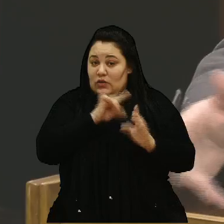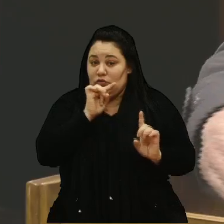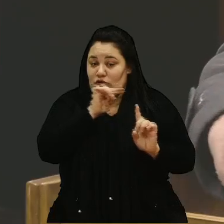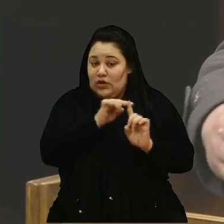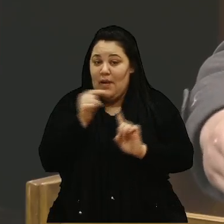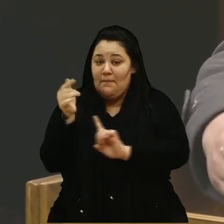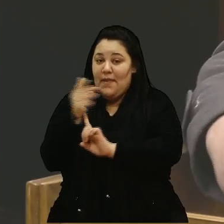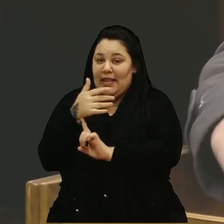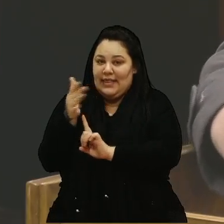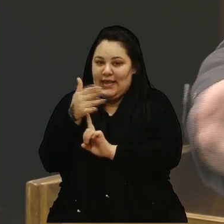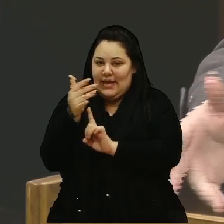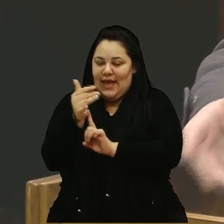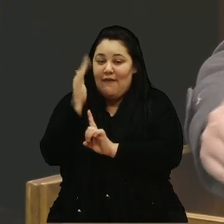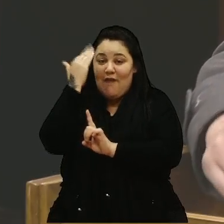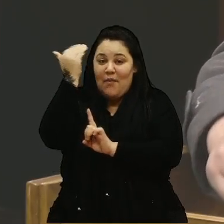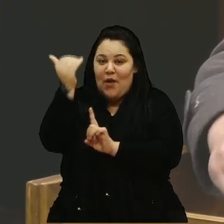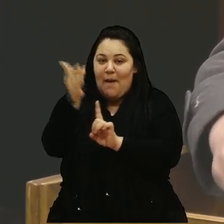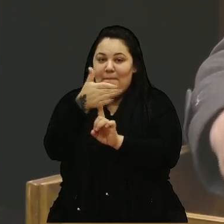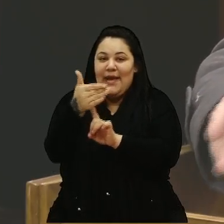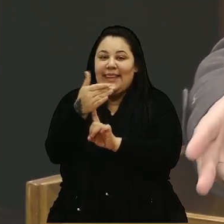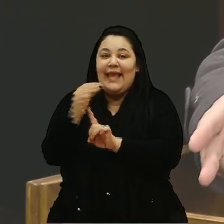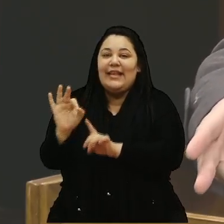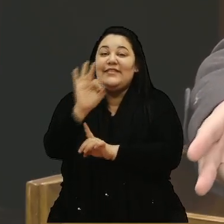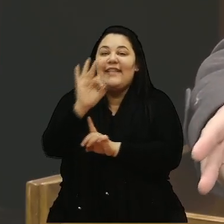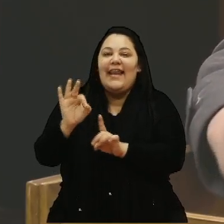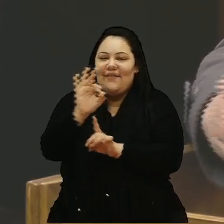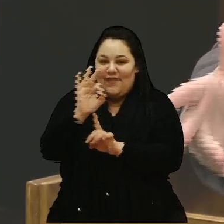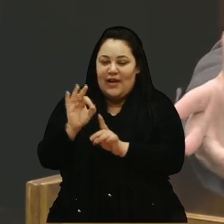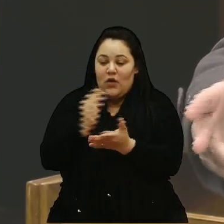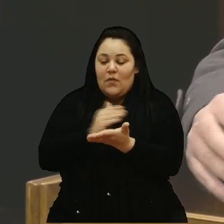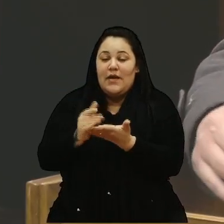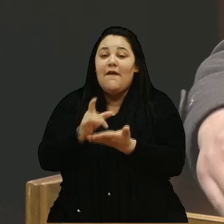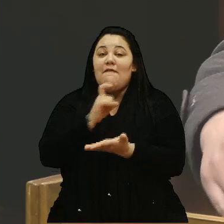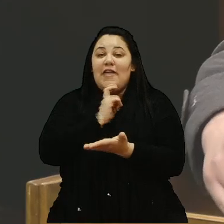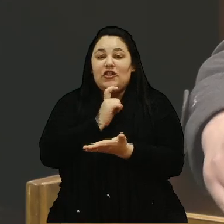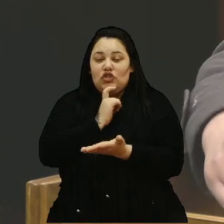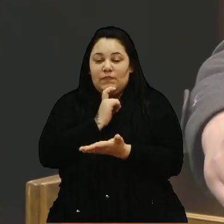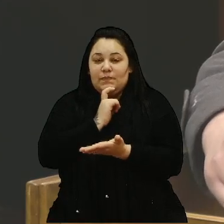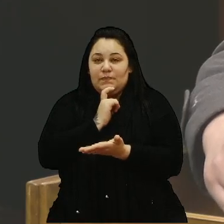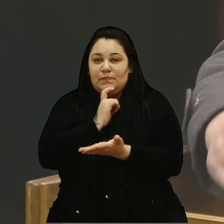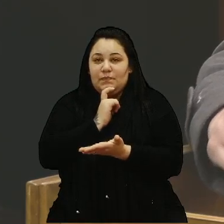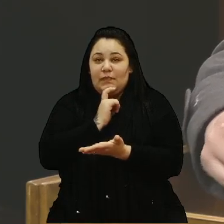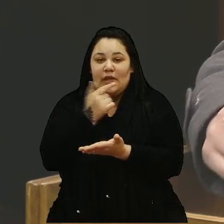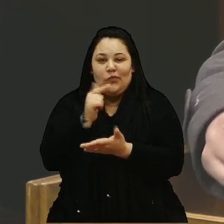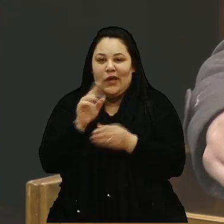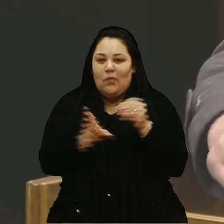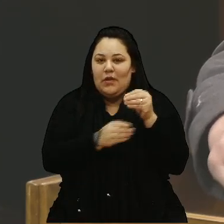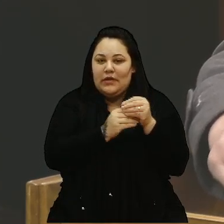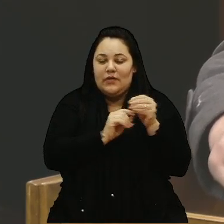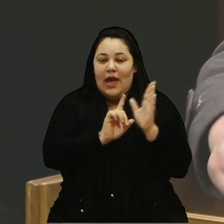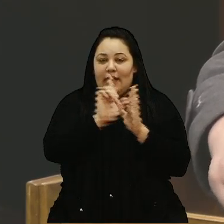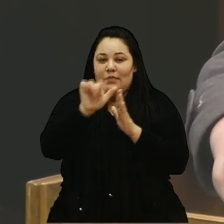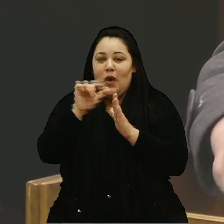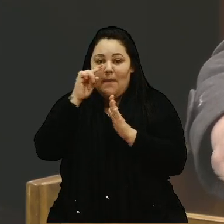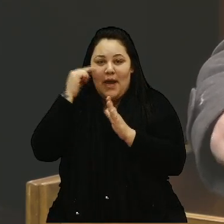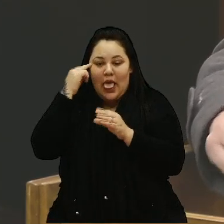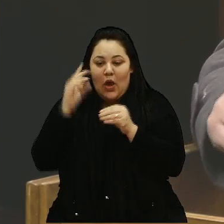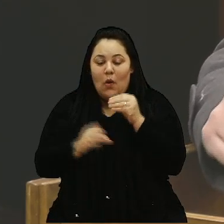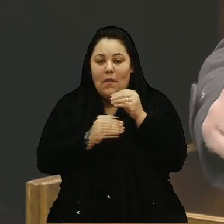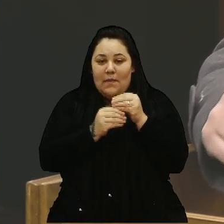né? As famosas bandeiras tarifárias. Começa com a verde, que não há nenhum acréscimo, passa para a amarela, que o acréscimo é